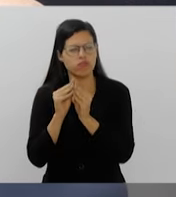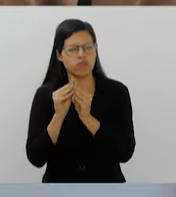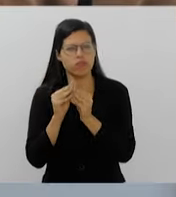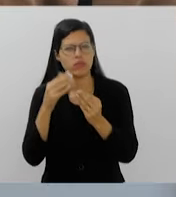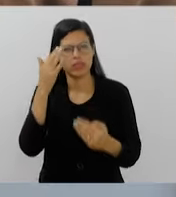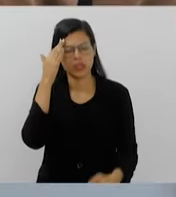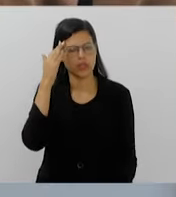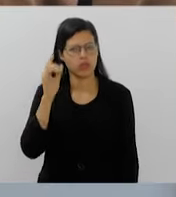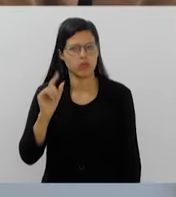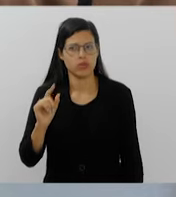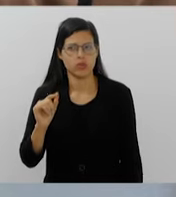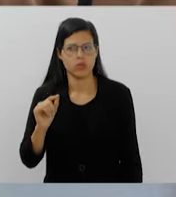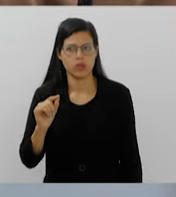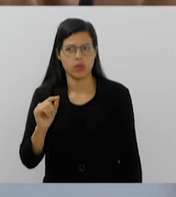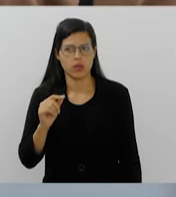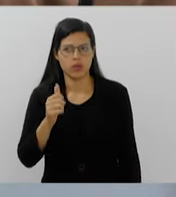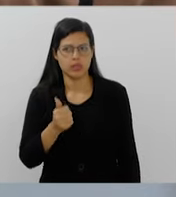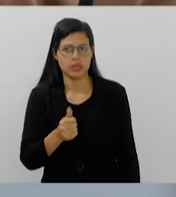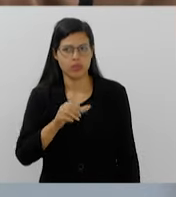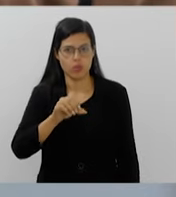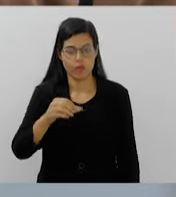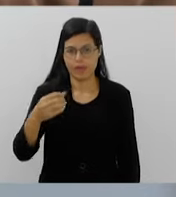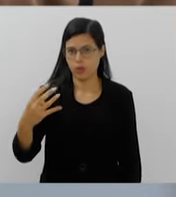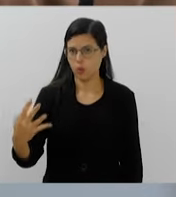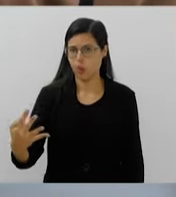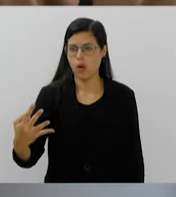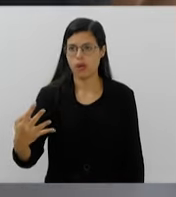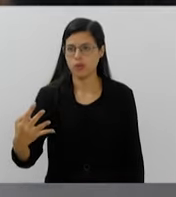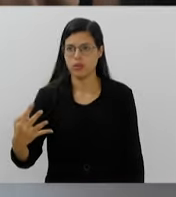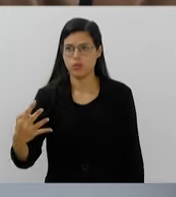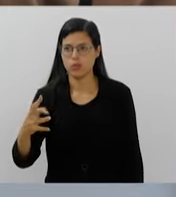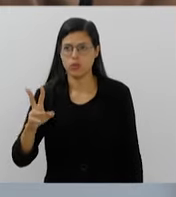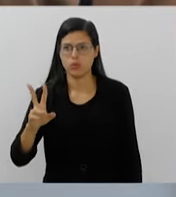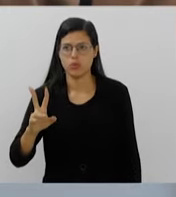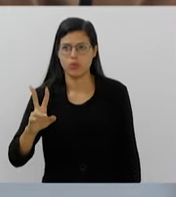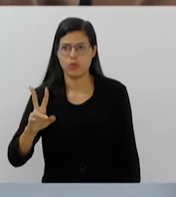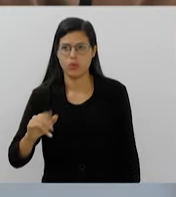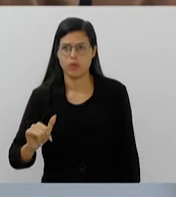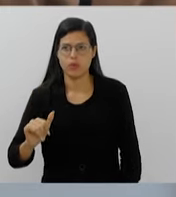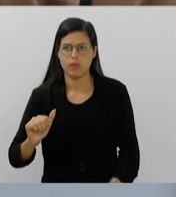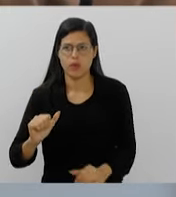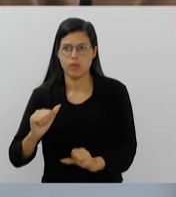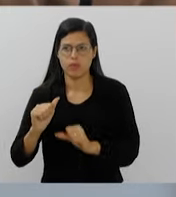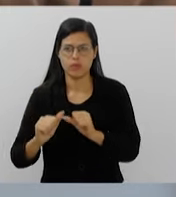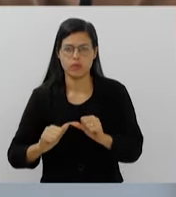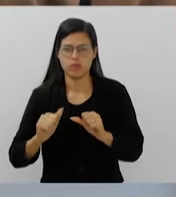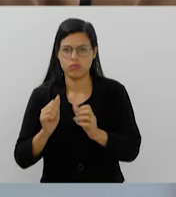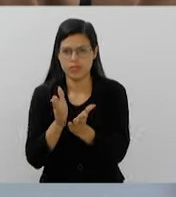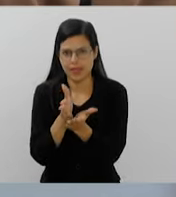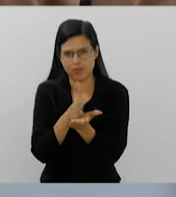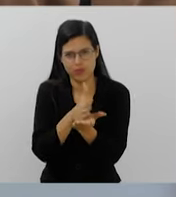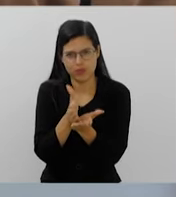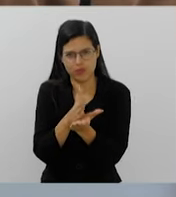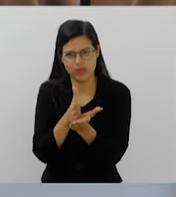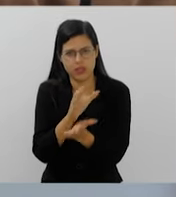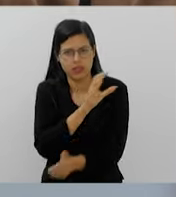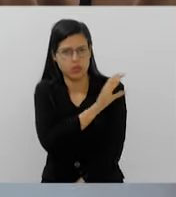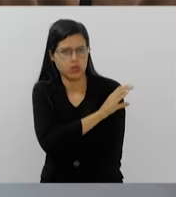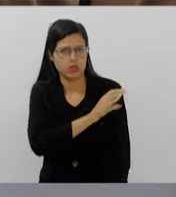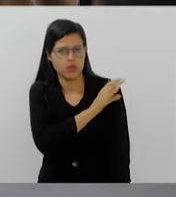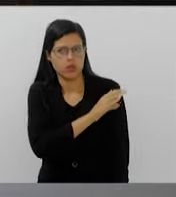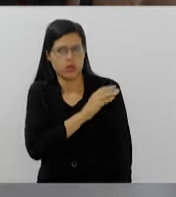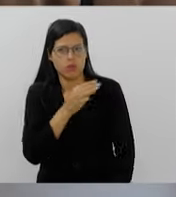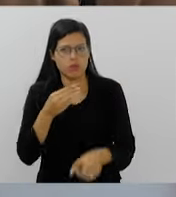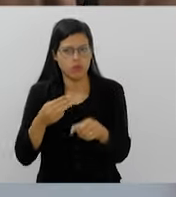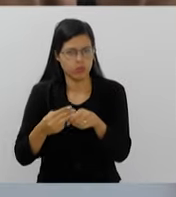que a 194 vai passar esse nome na divisa de Campos com o município